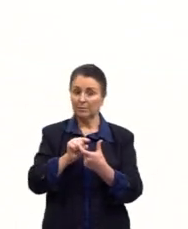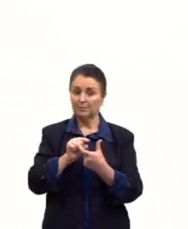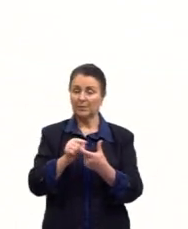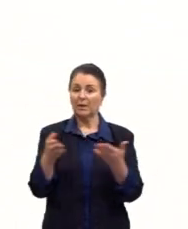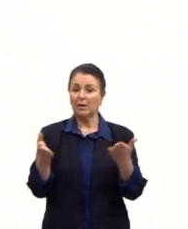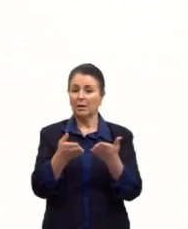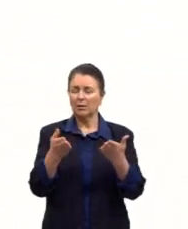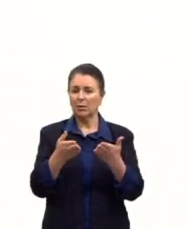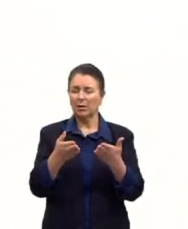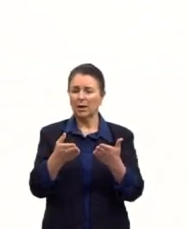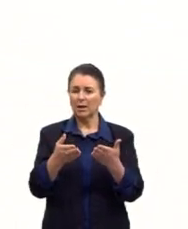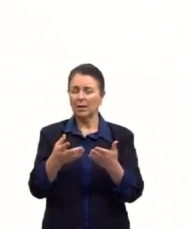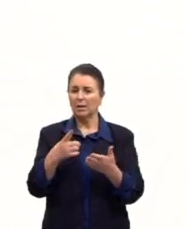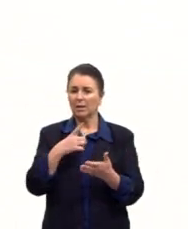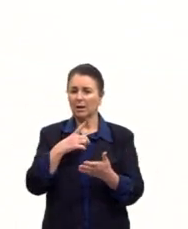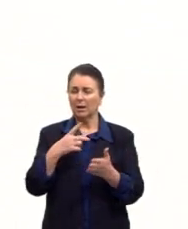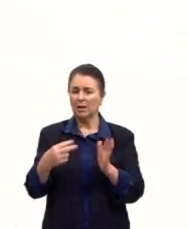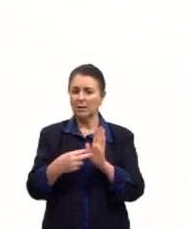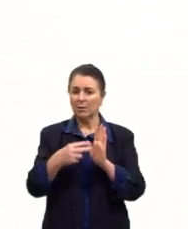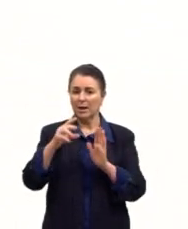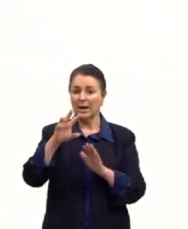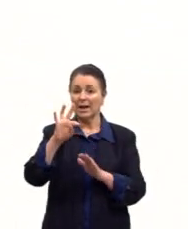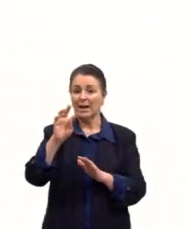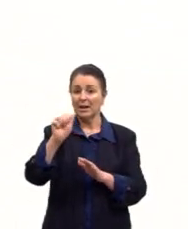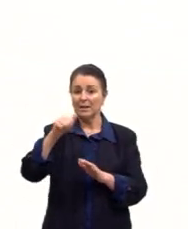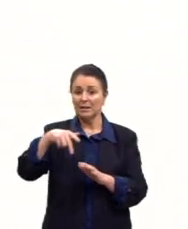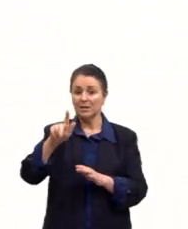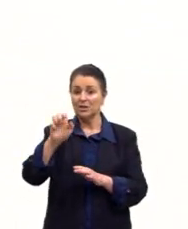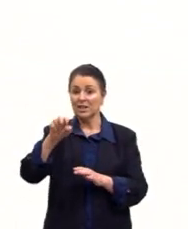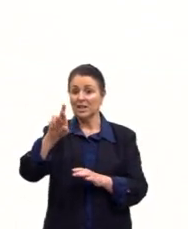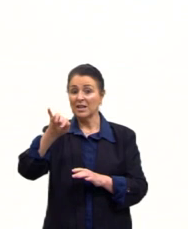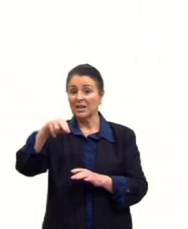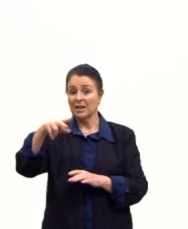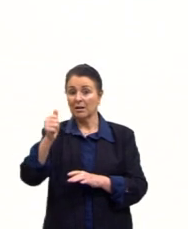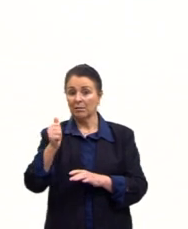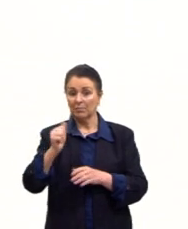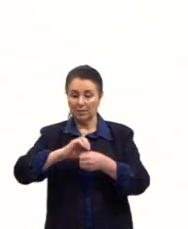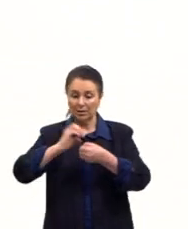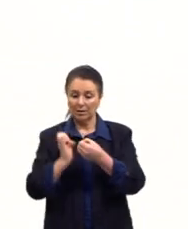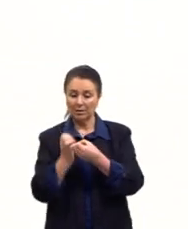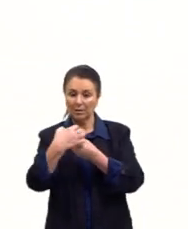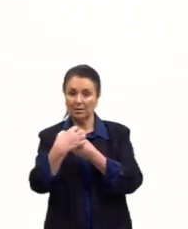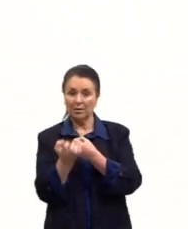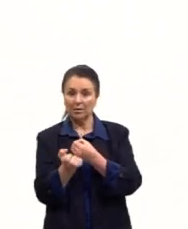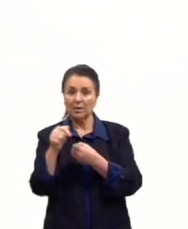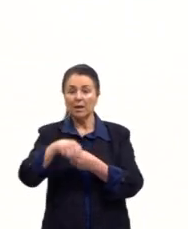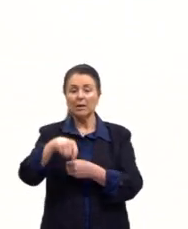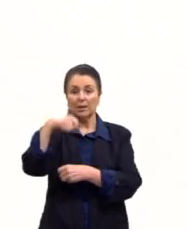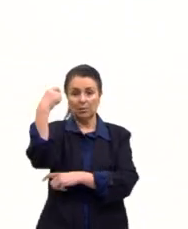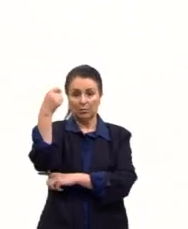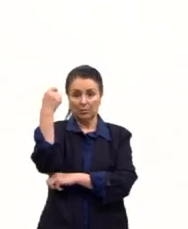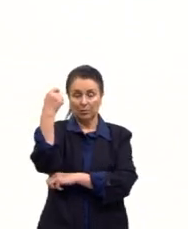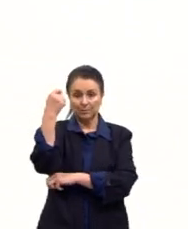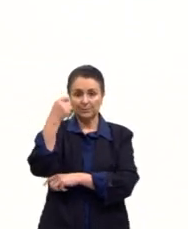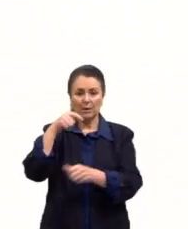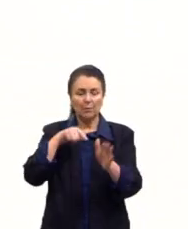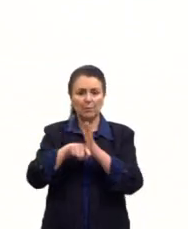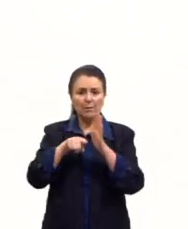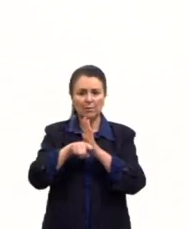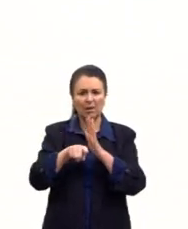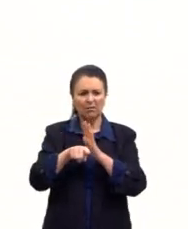agora uma que chama muita atenção é tangerina né tangerina para nós é Bergamota não não tem assim Se alguém perguntar